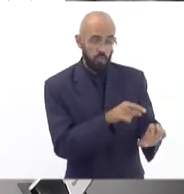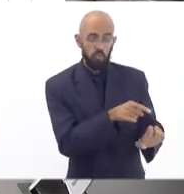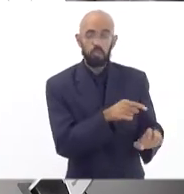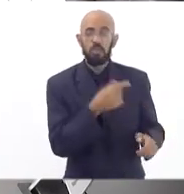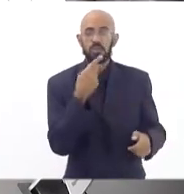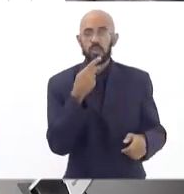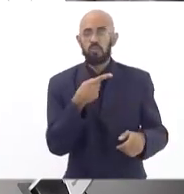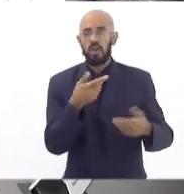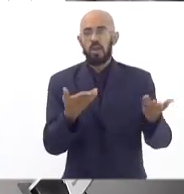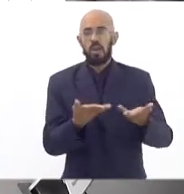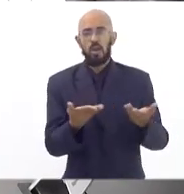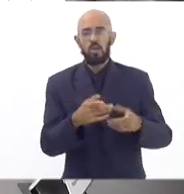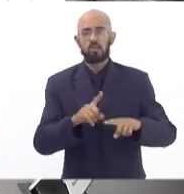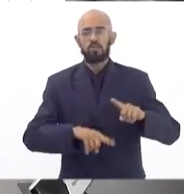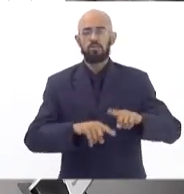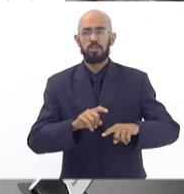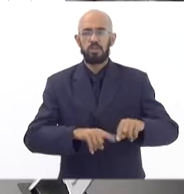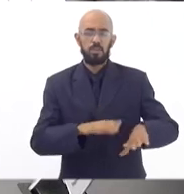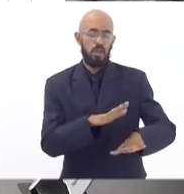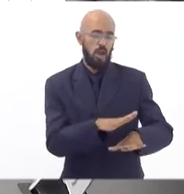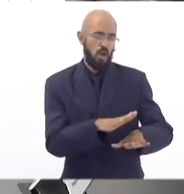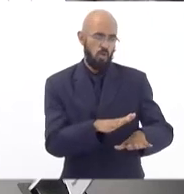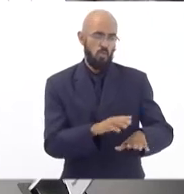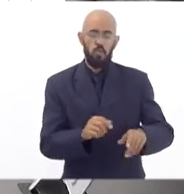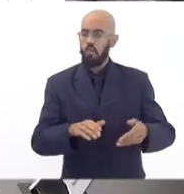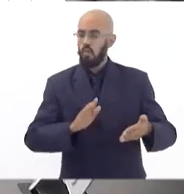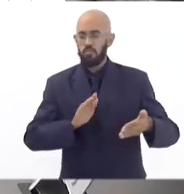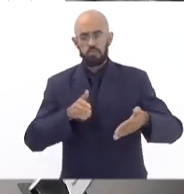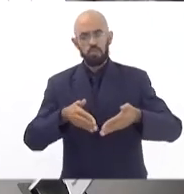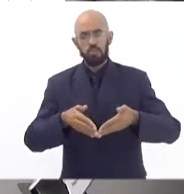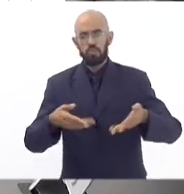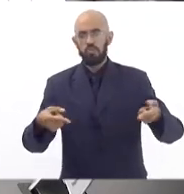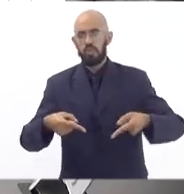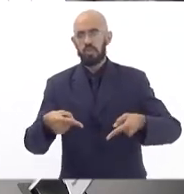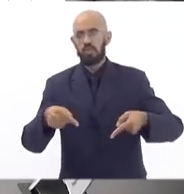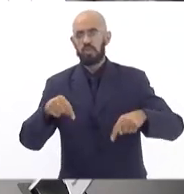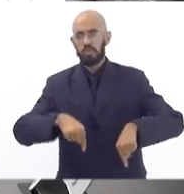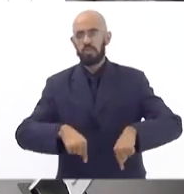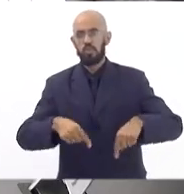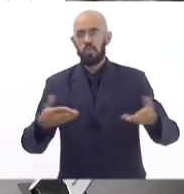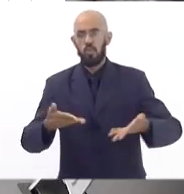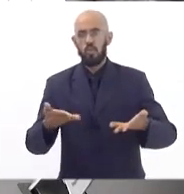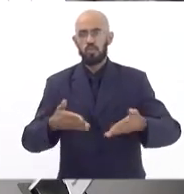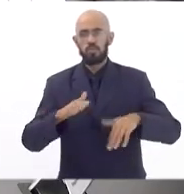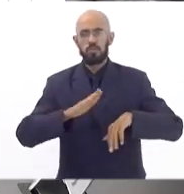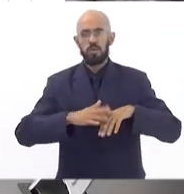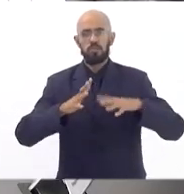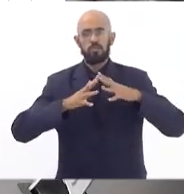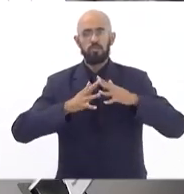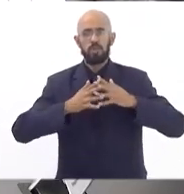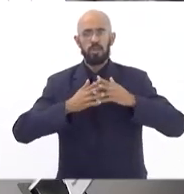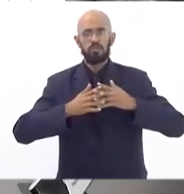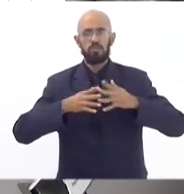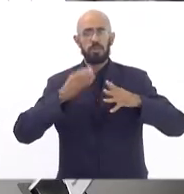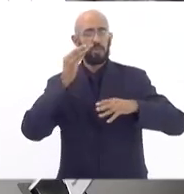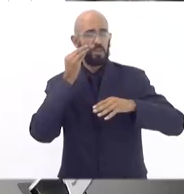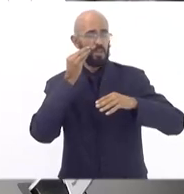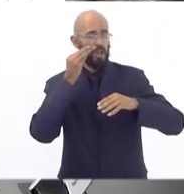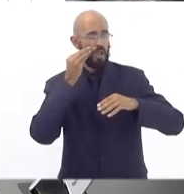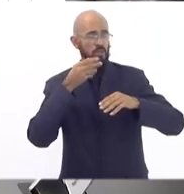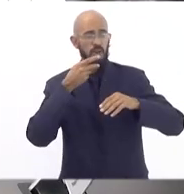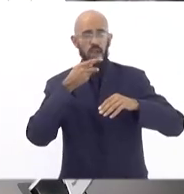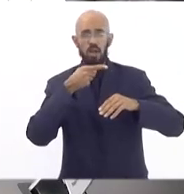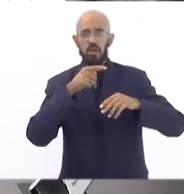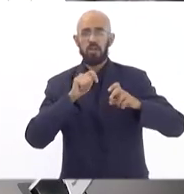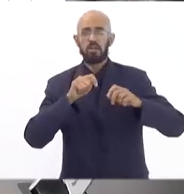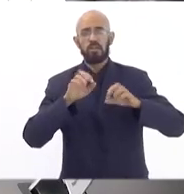a terra todas as outras questões Hoje nós estamos um objetivo aqui muito mais complexo mais dinâmico de tentar discutir os que